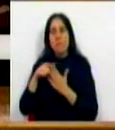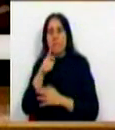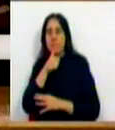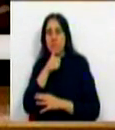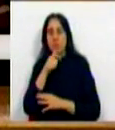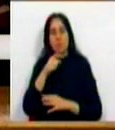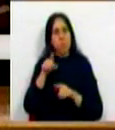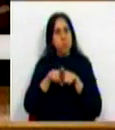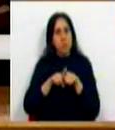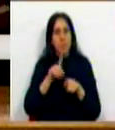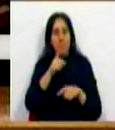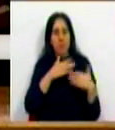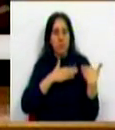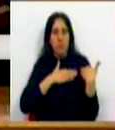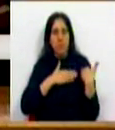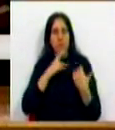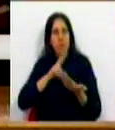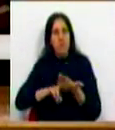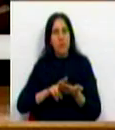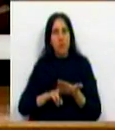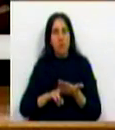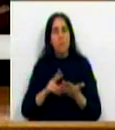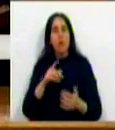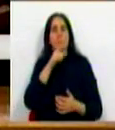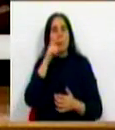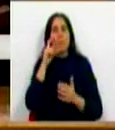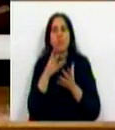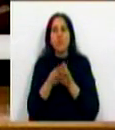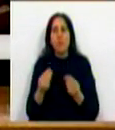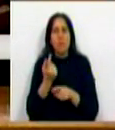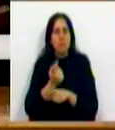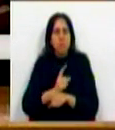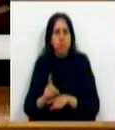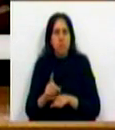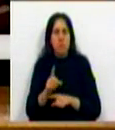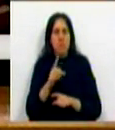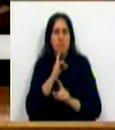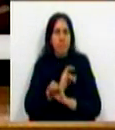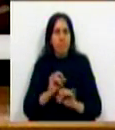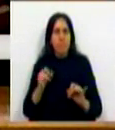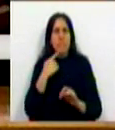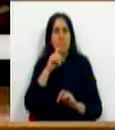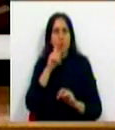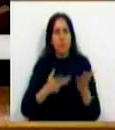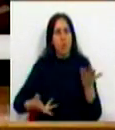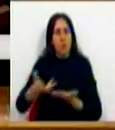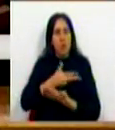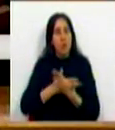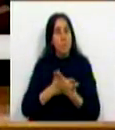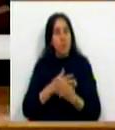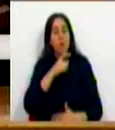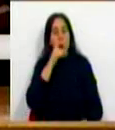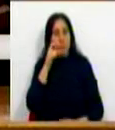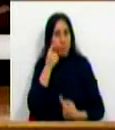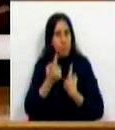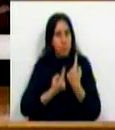sendo responsável e verdadeiro, está em condições de fazer a promessa de resolver de um dia para o outro muitas das questões que aqui discutimos. Mas há